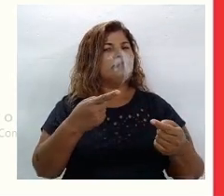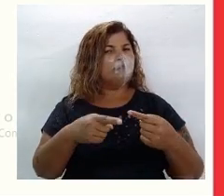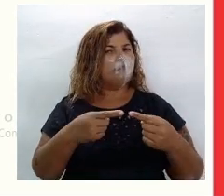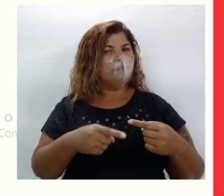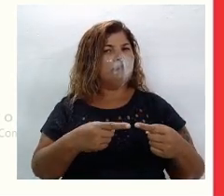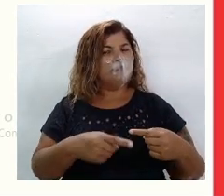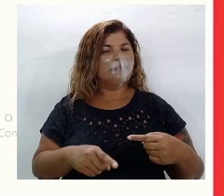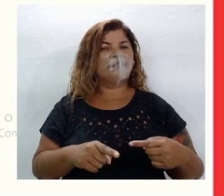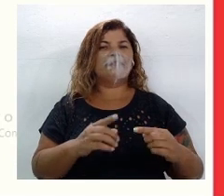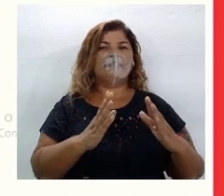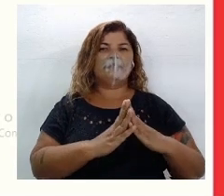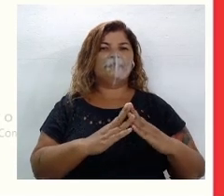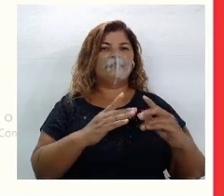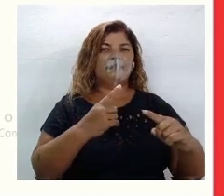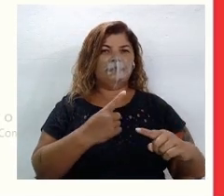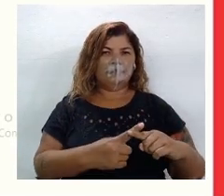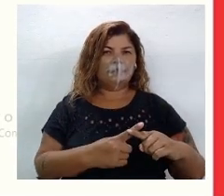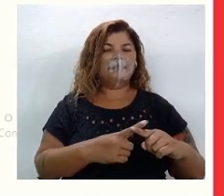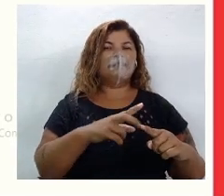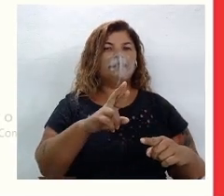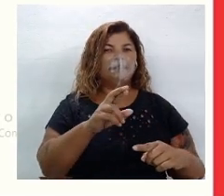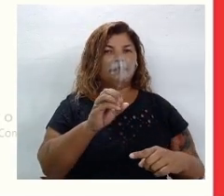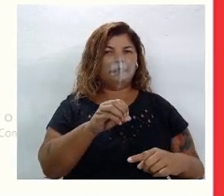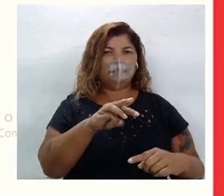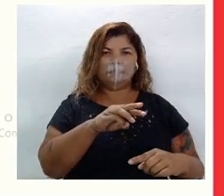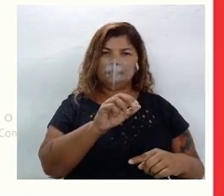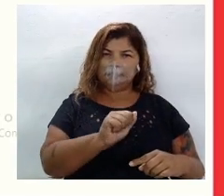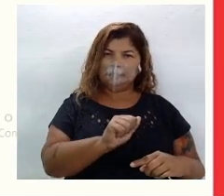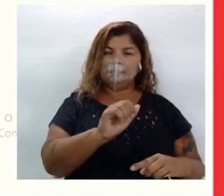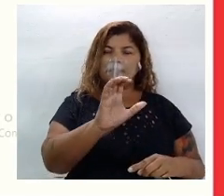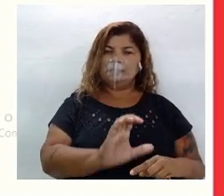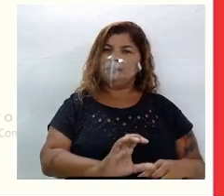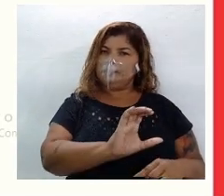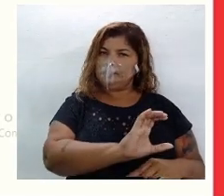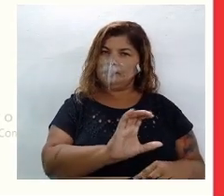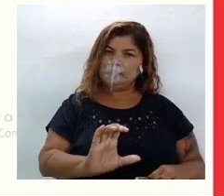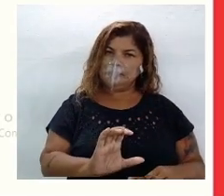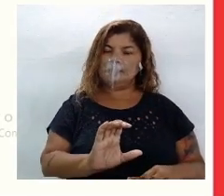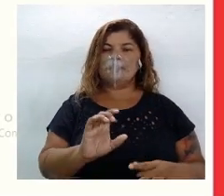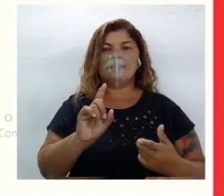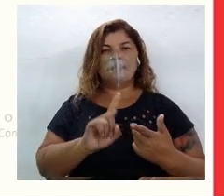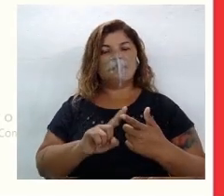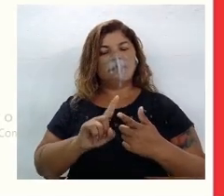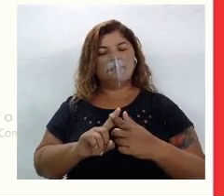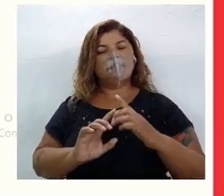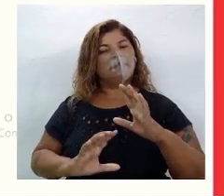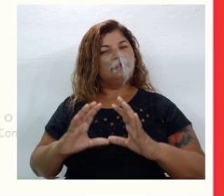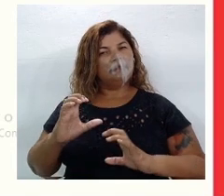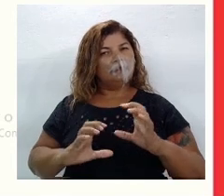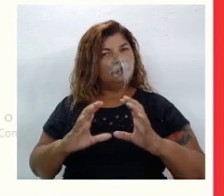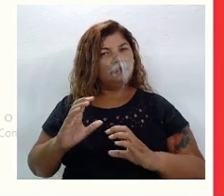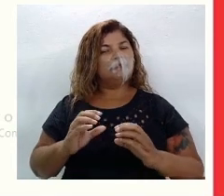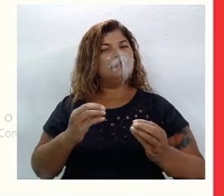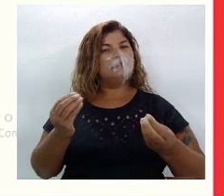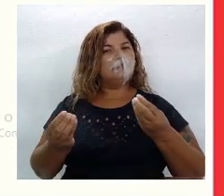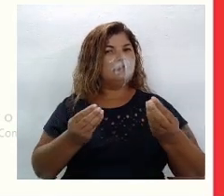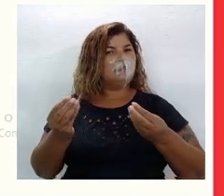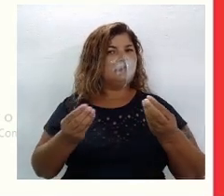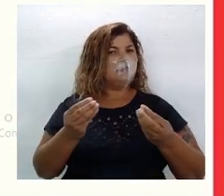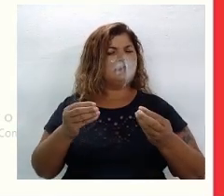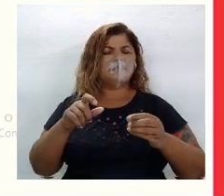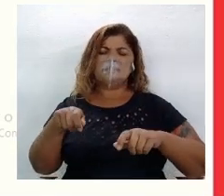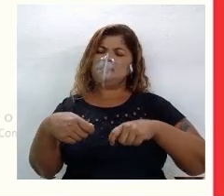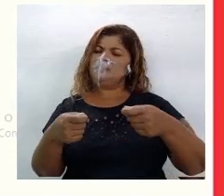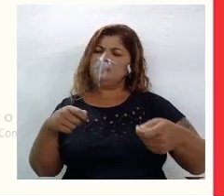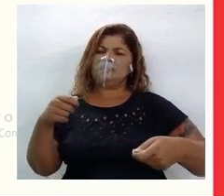entre aspas, da Igreja, certo, de Roma, a Igreja Católica, além da divergência em relação a